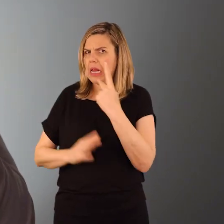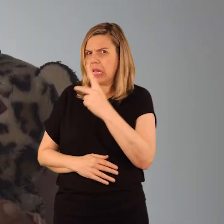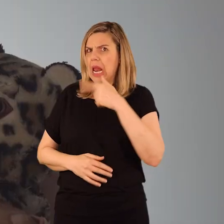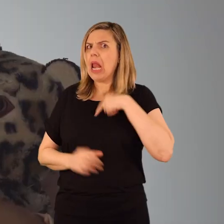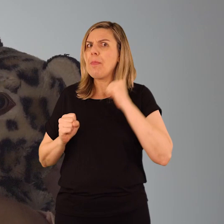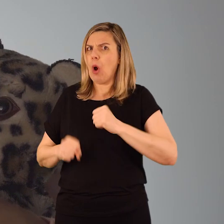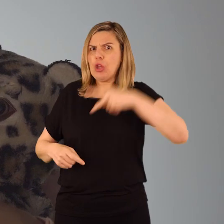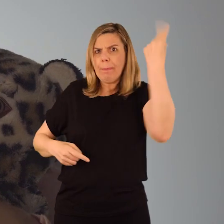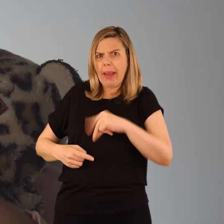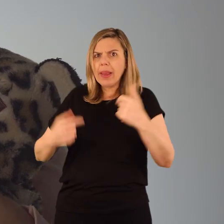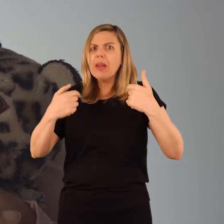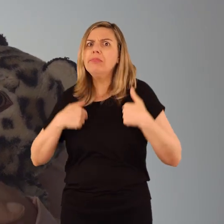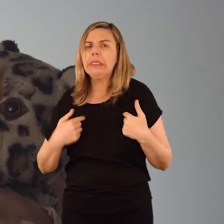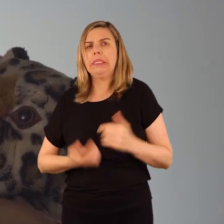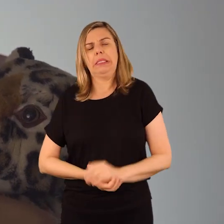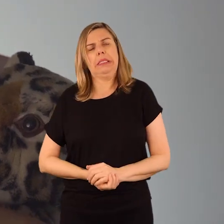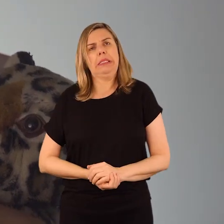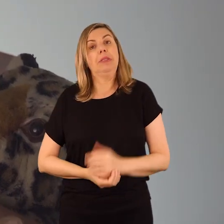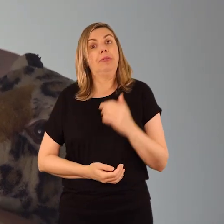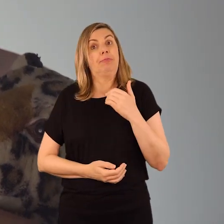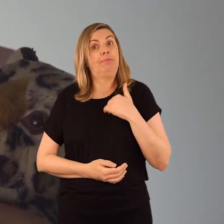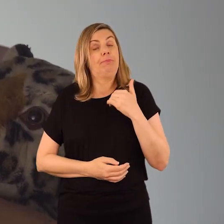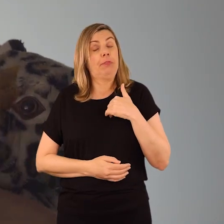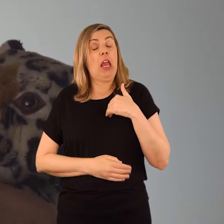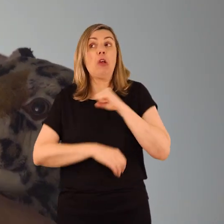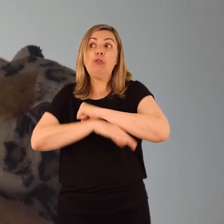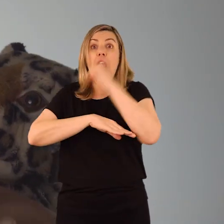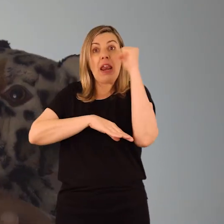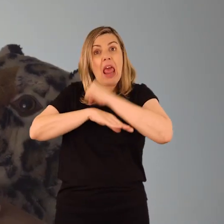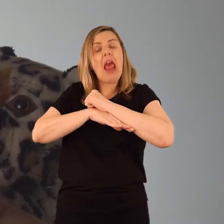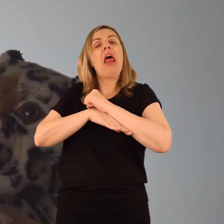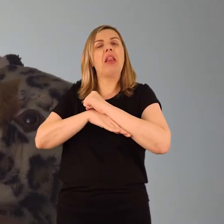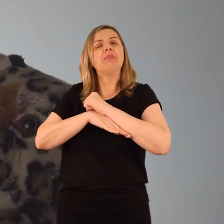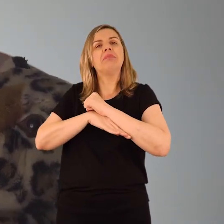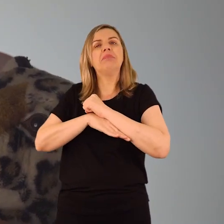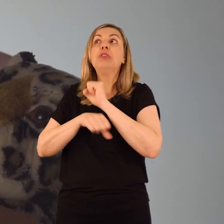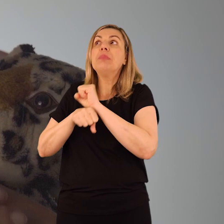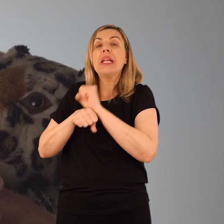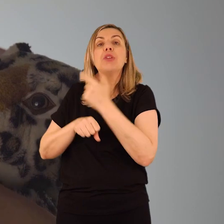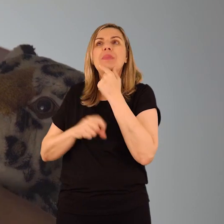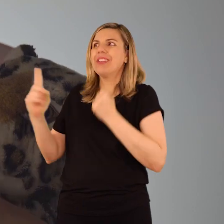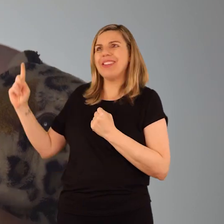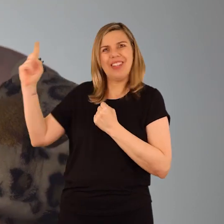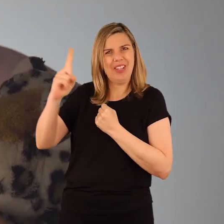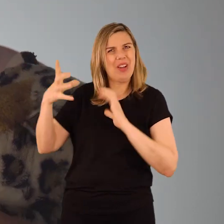maltratar, né? Aí eu fiquei na janela esperando o menino e aí eu contei toda a história pro menino, assim, que eu ia ter que ir embora, que a gente não